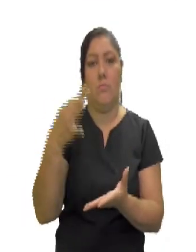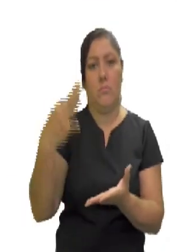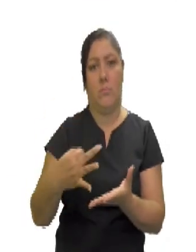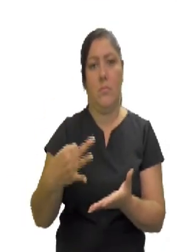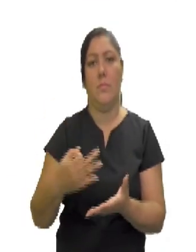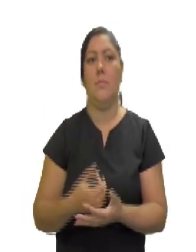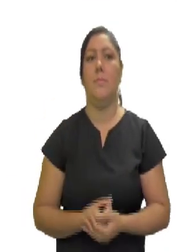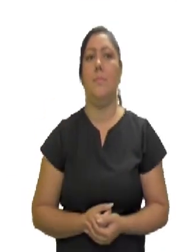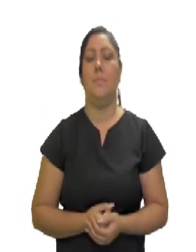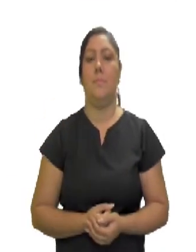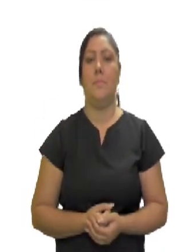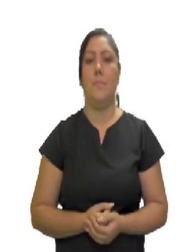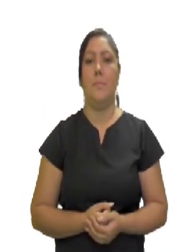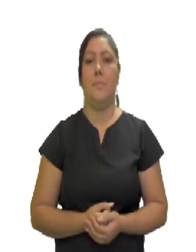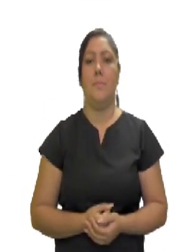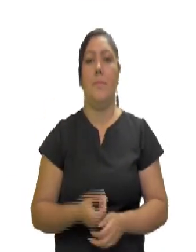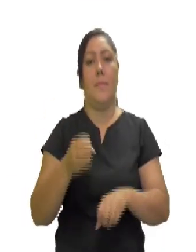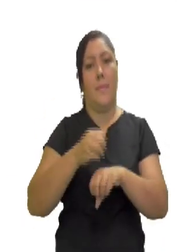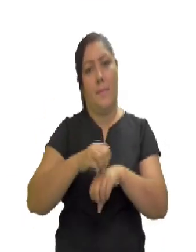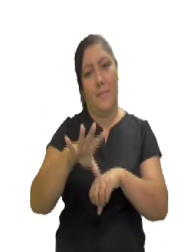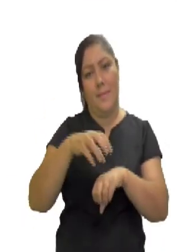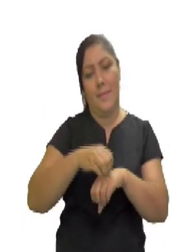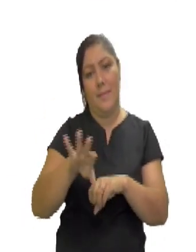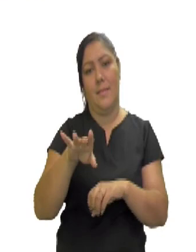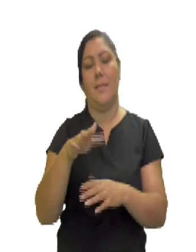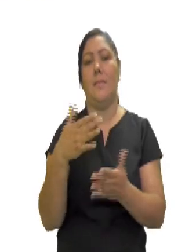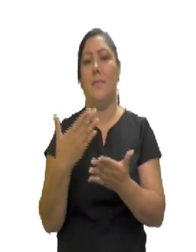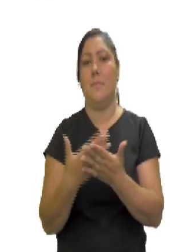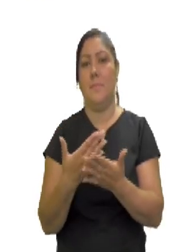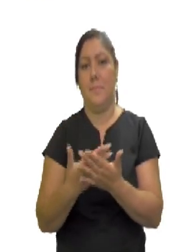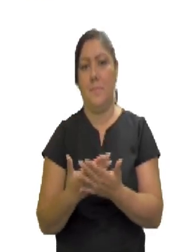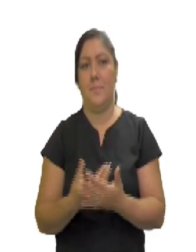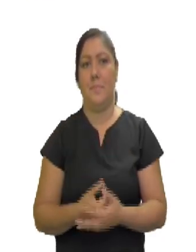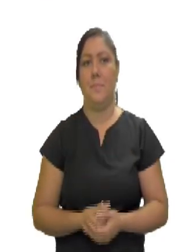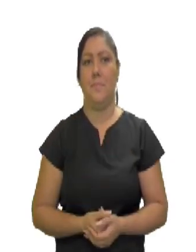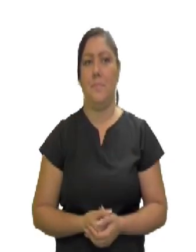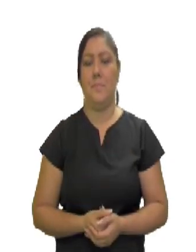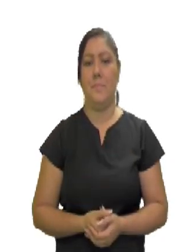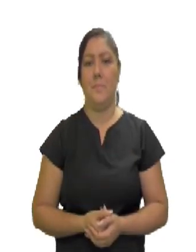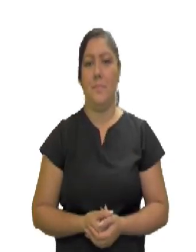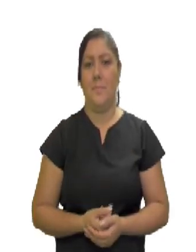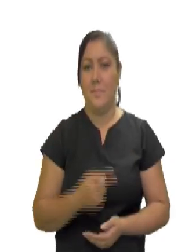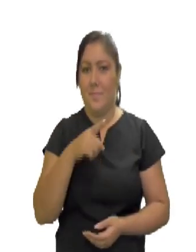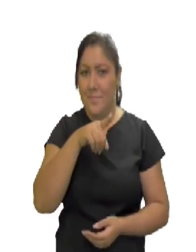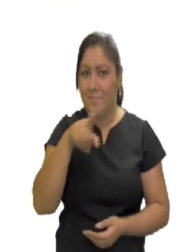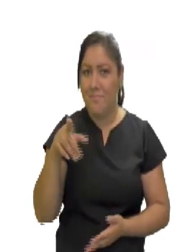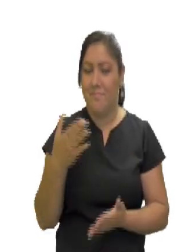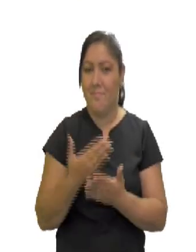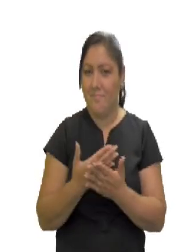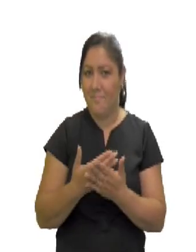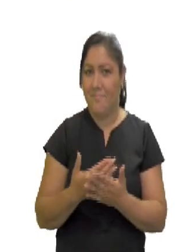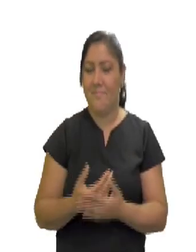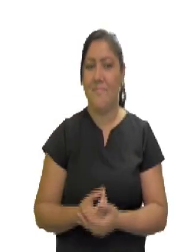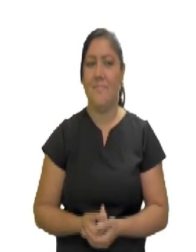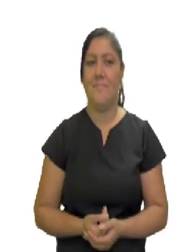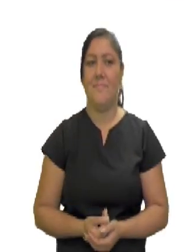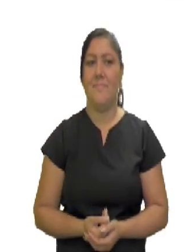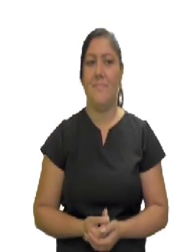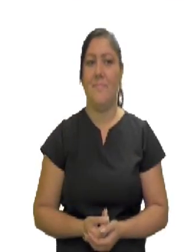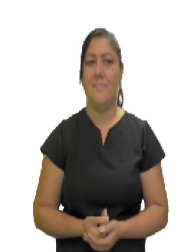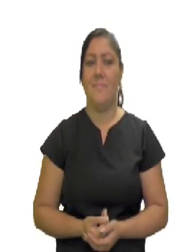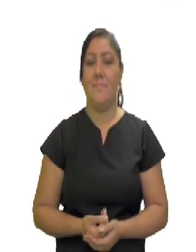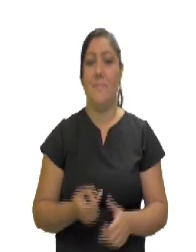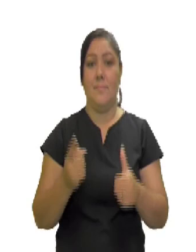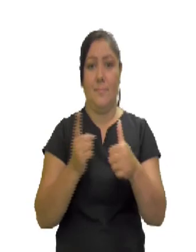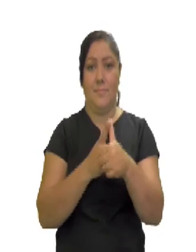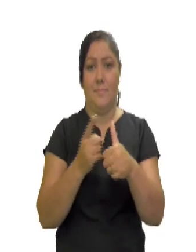corretamente. Dicas para estudar. Eu tenho certeza que você está estudando aí na sua casa.